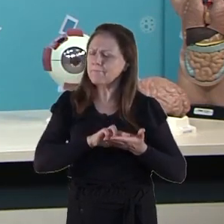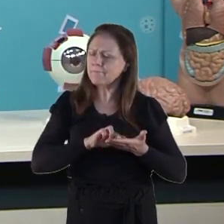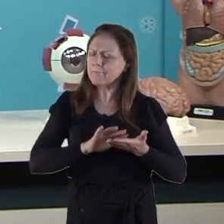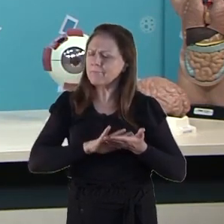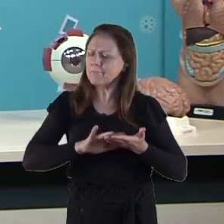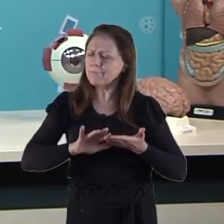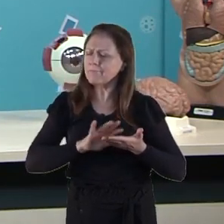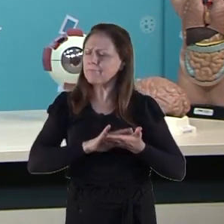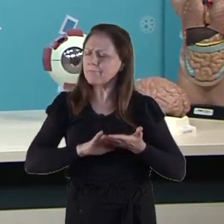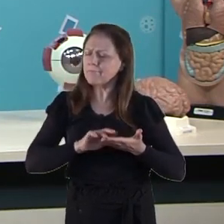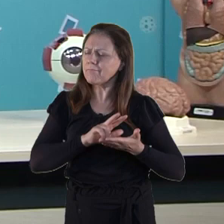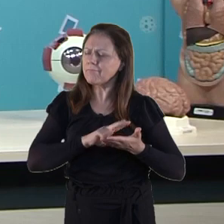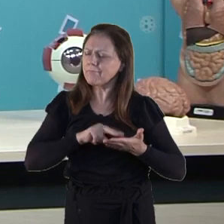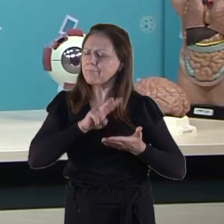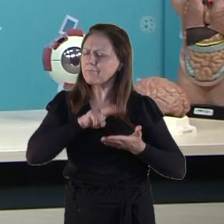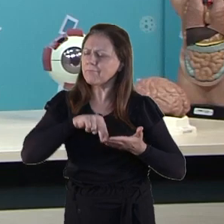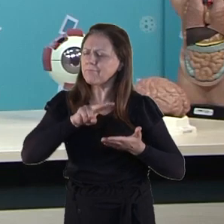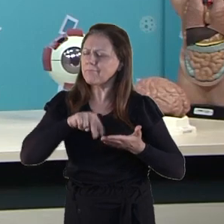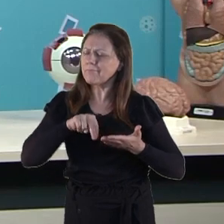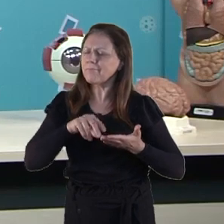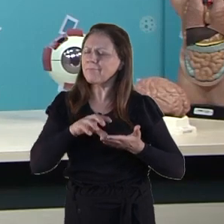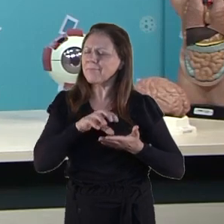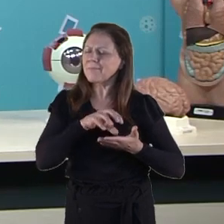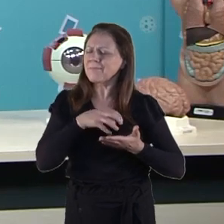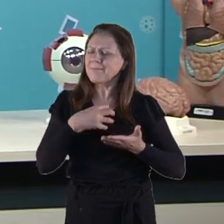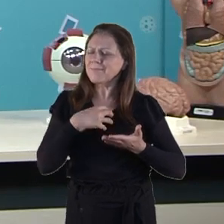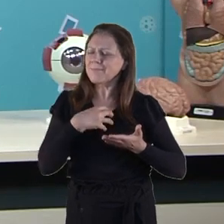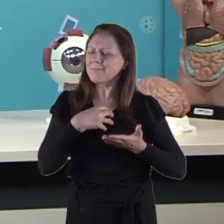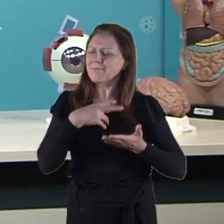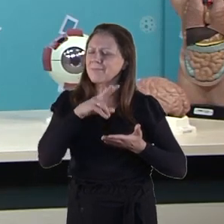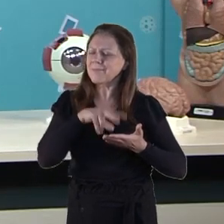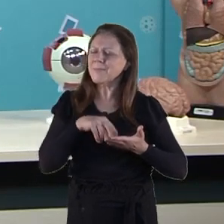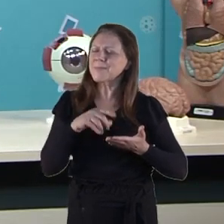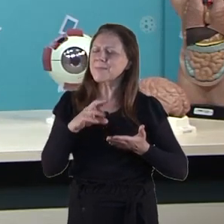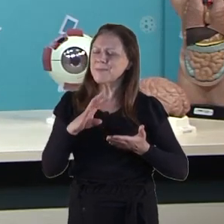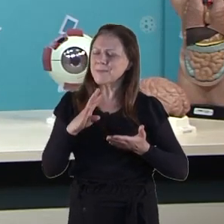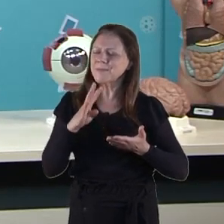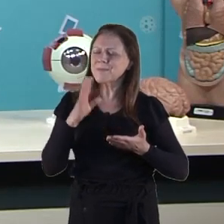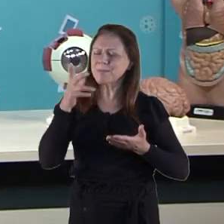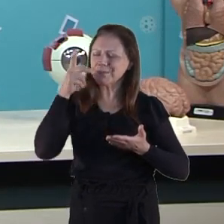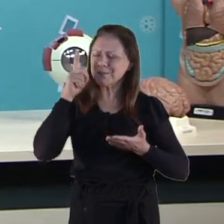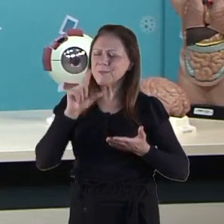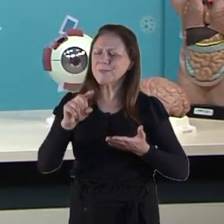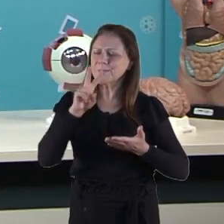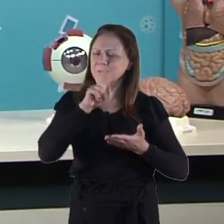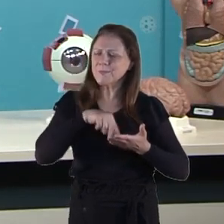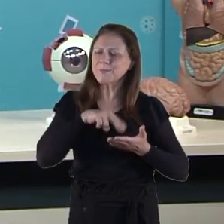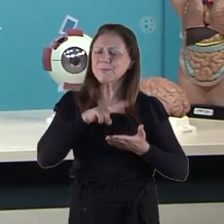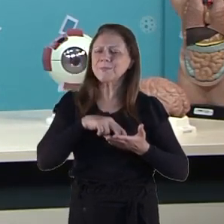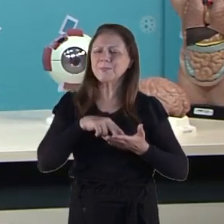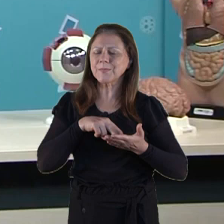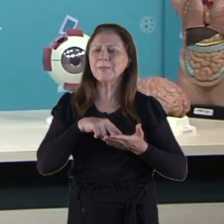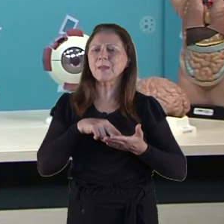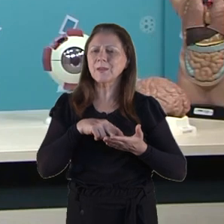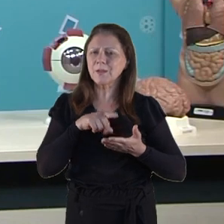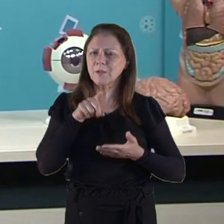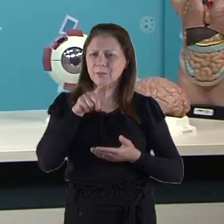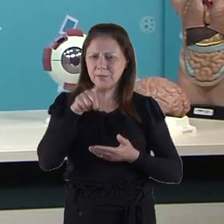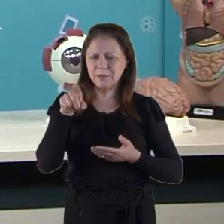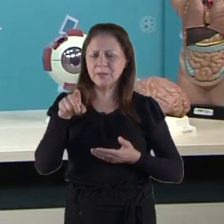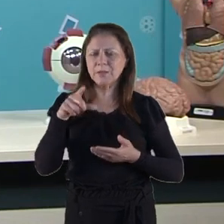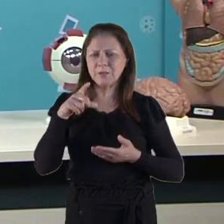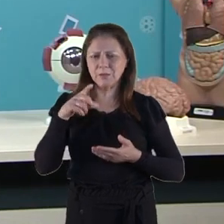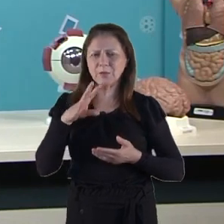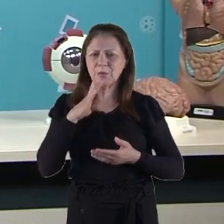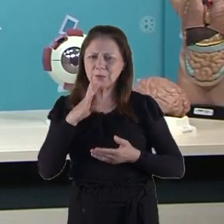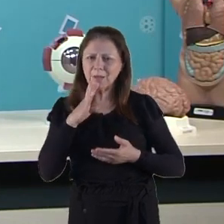e cada tipo de relevo está fazendo sentido, está correlacionado com uma letra. Então, alguém já teve algum tipo